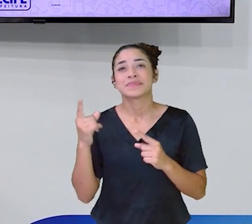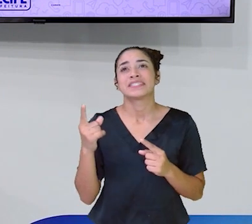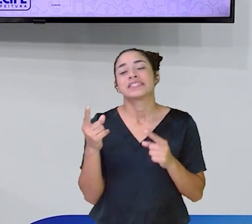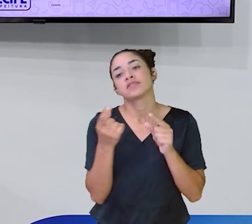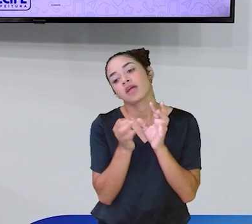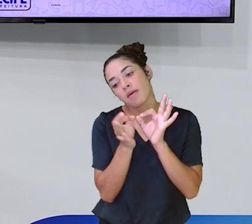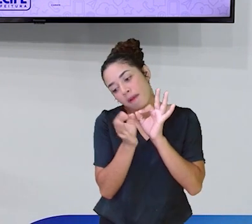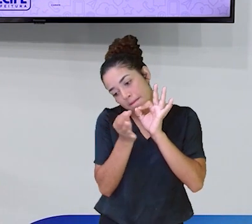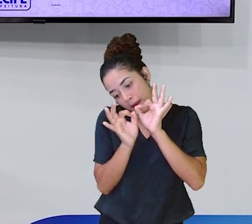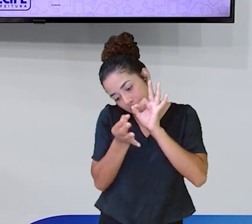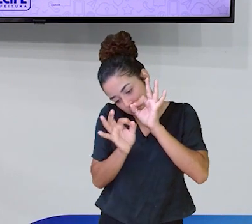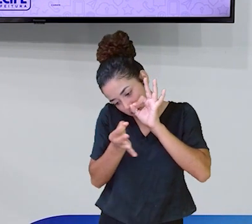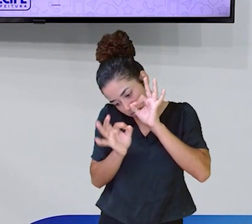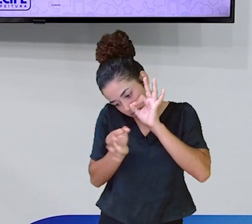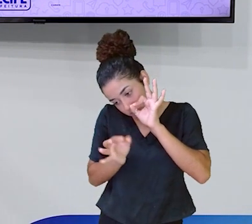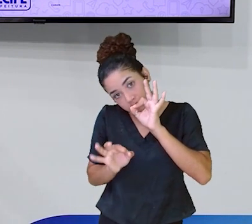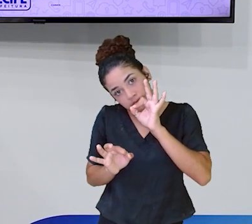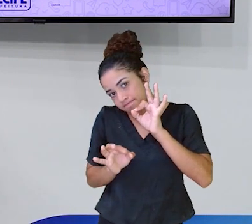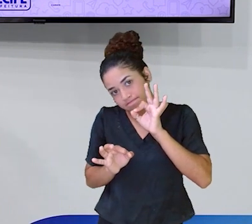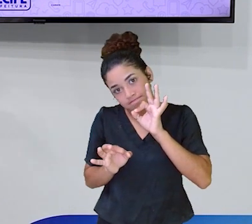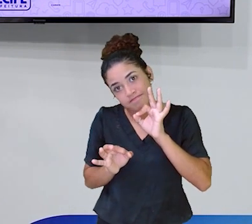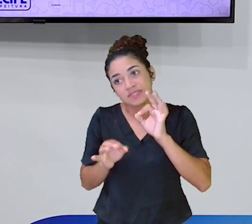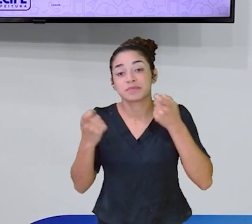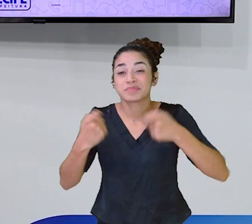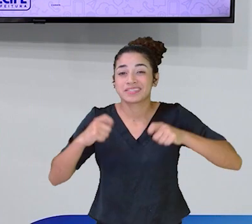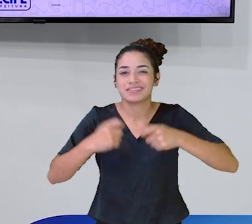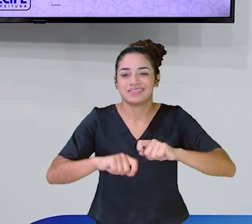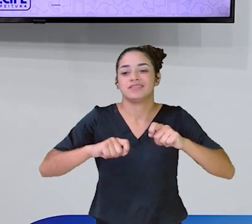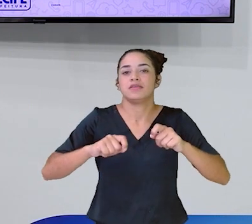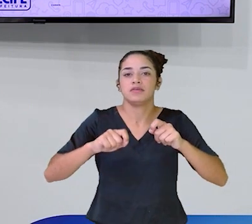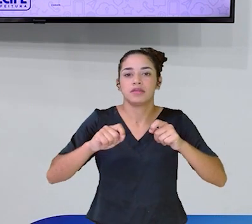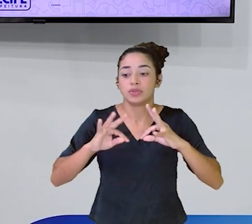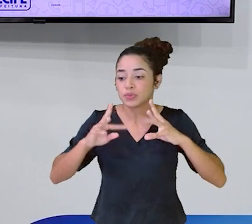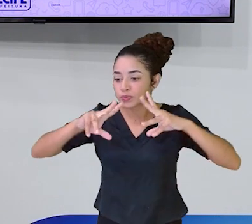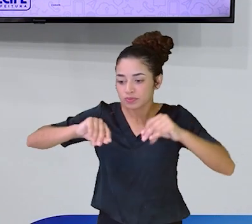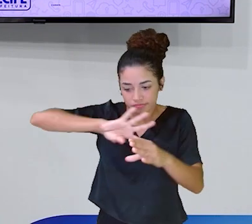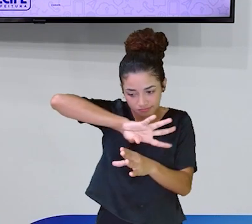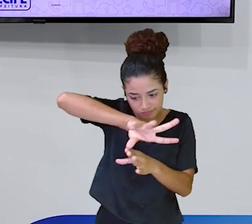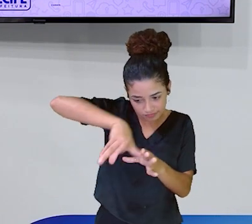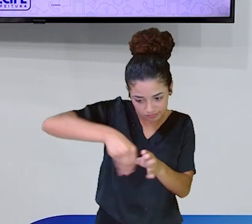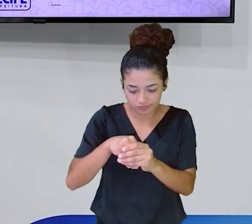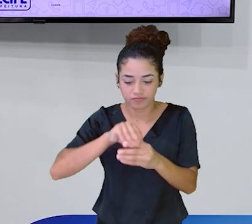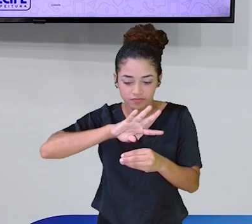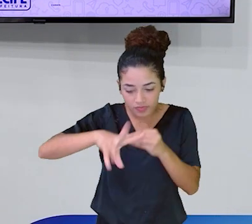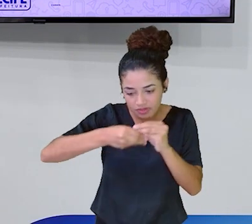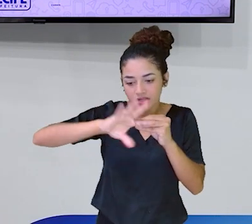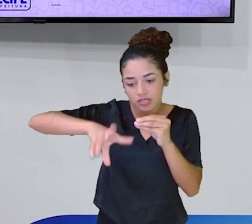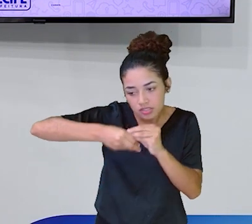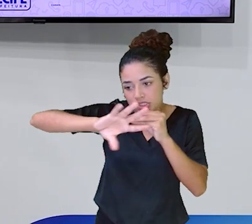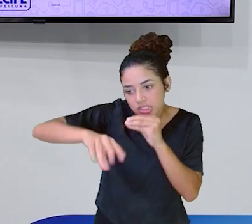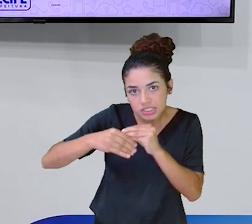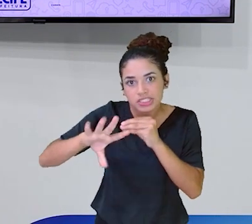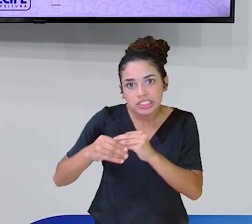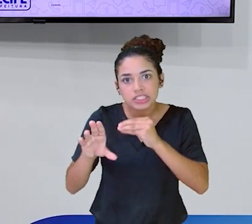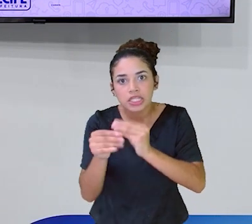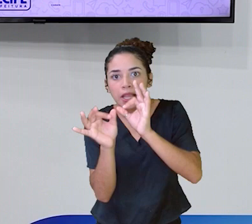muito extensa, pois tem que englobar, envolver os personagens. Então, uma crônica aí é mais curtinha para